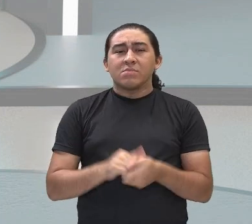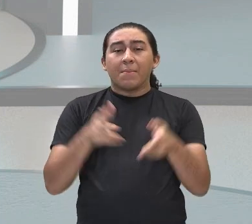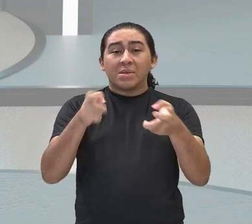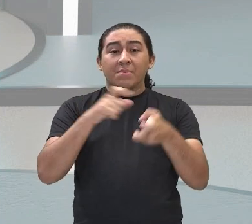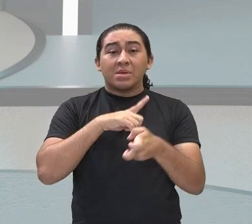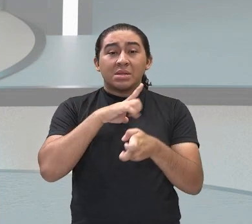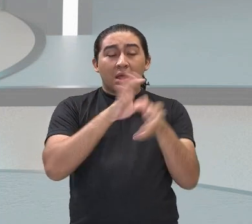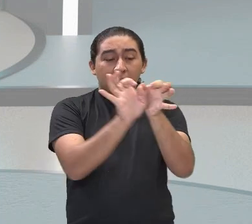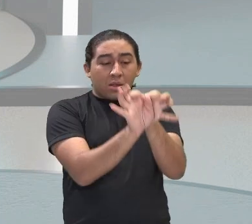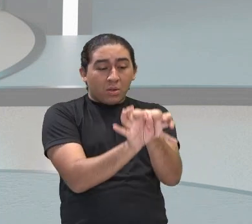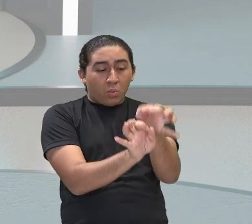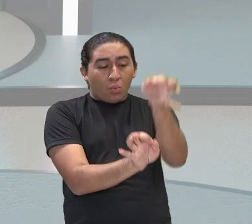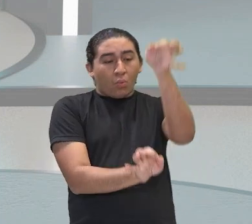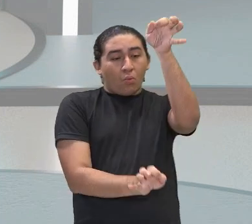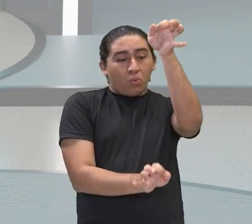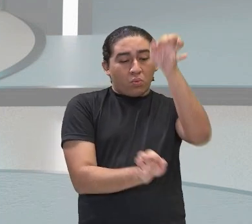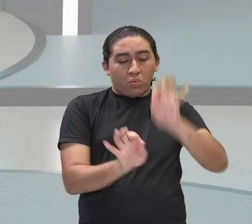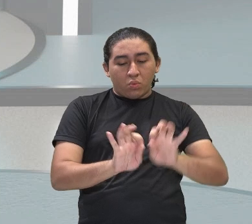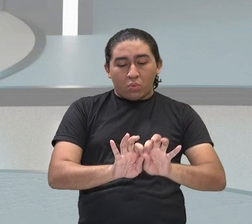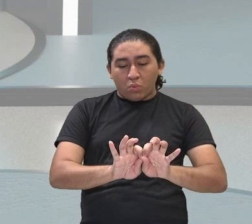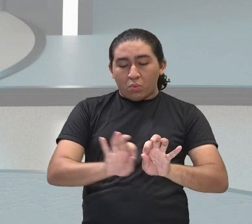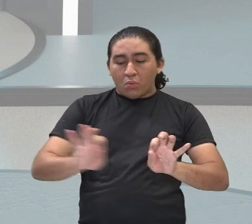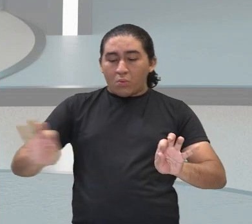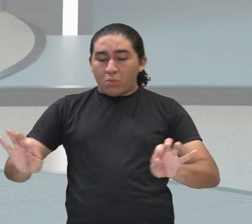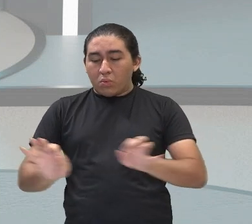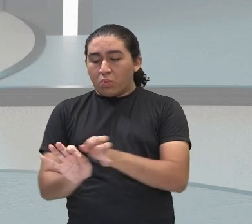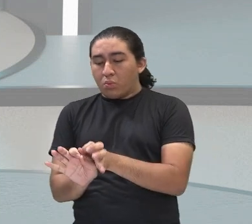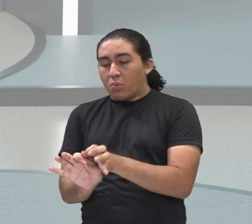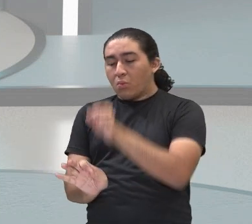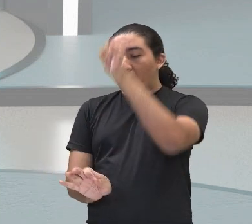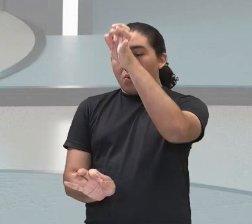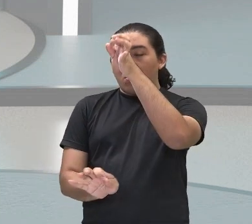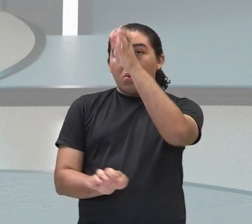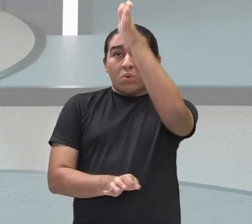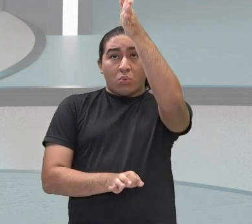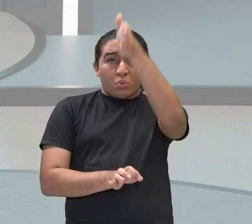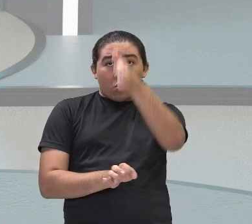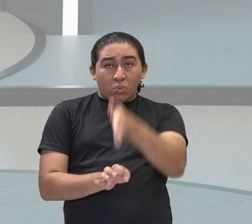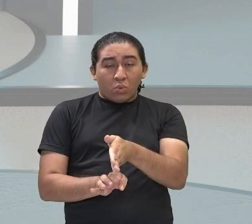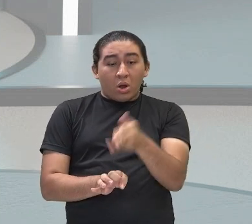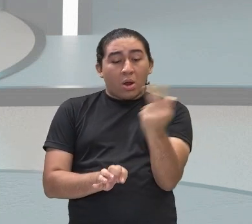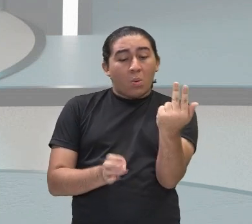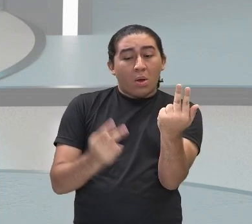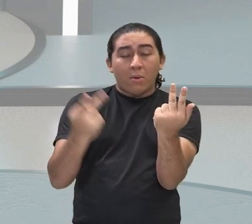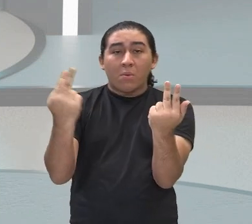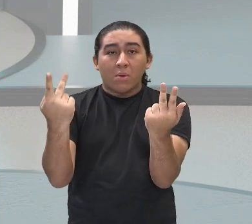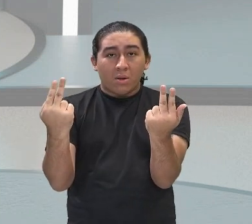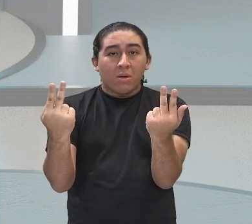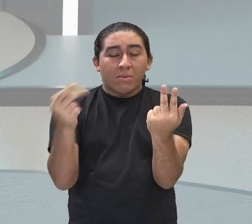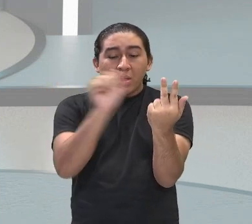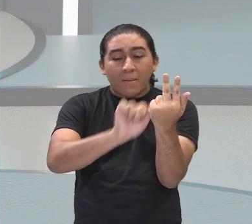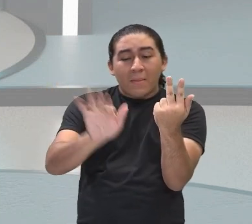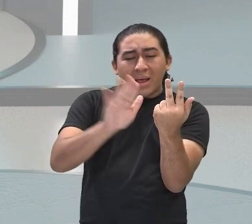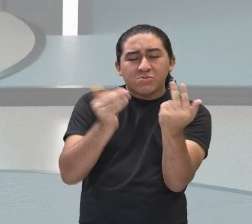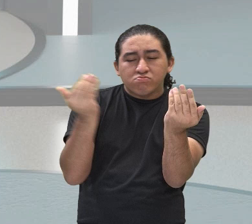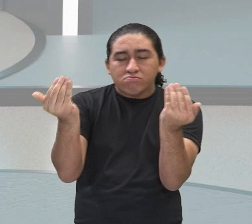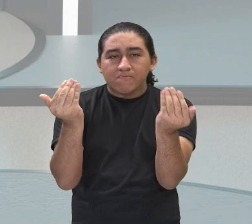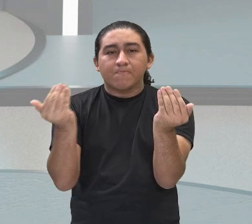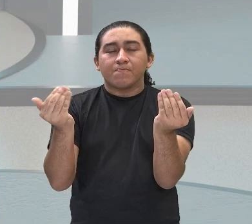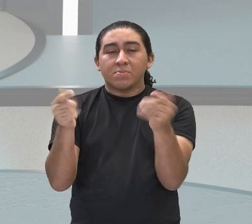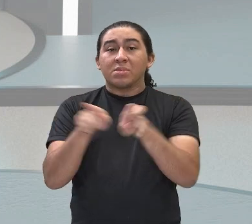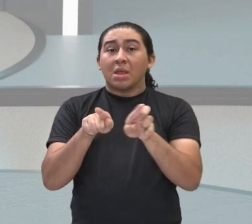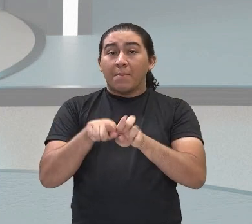divide? Que mostra que tem o quê? Os lados iguais. E aqui Leonardo da Vinci nos traz esse estudo,